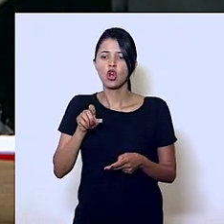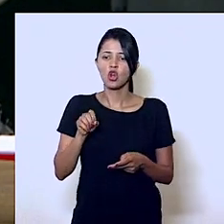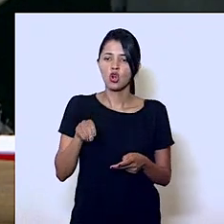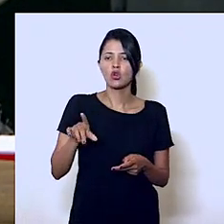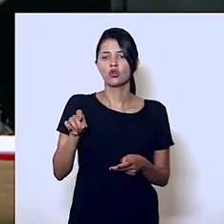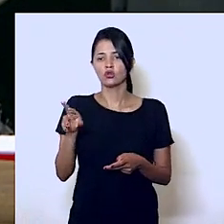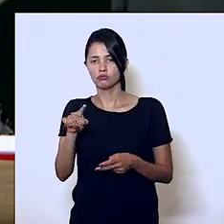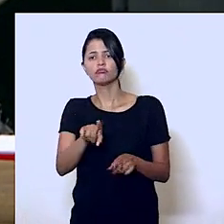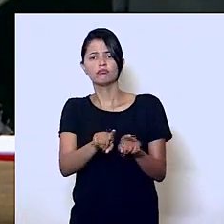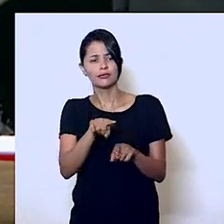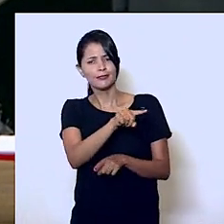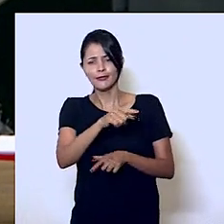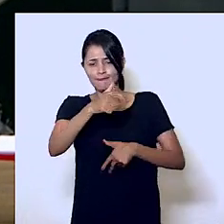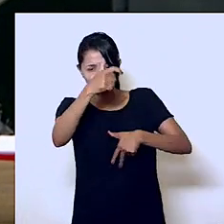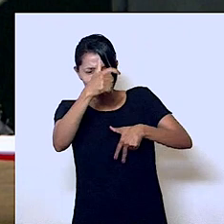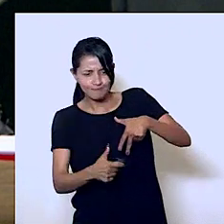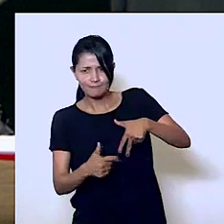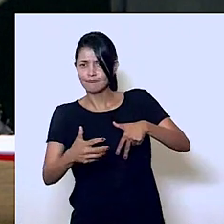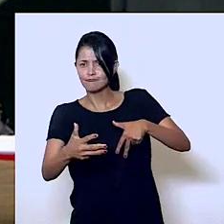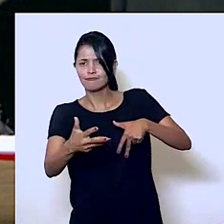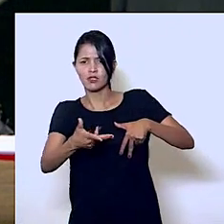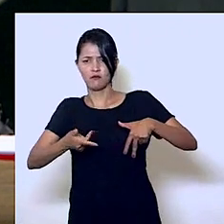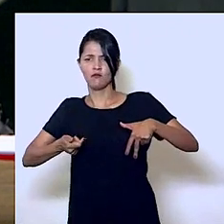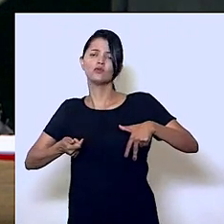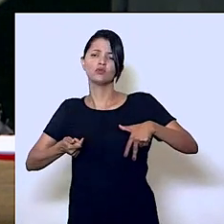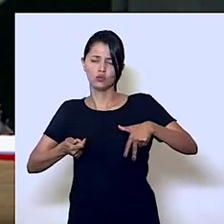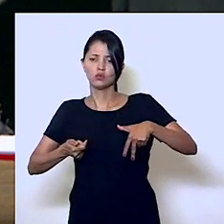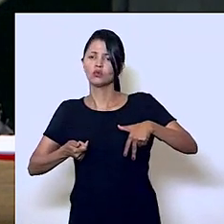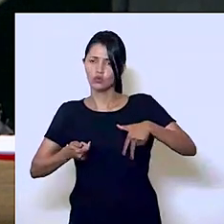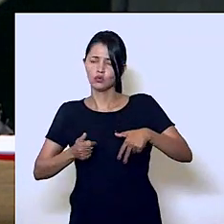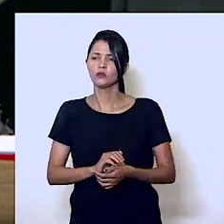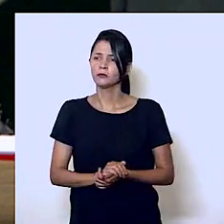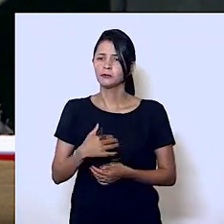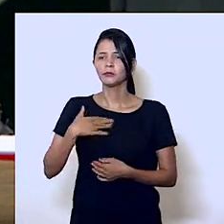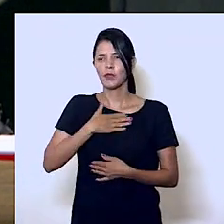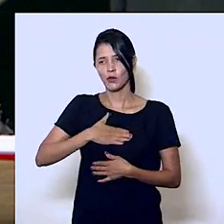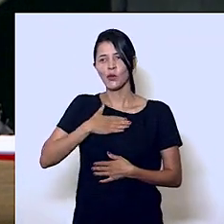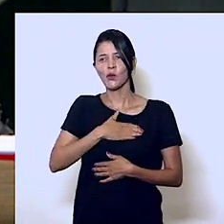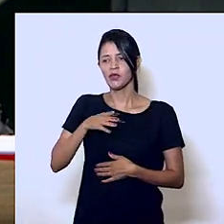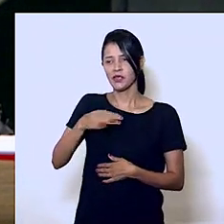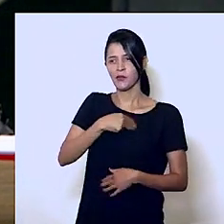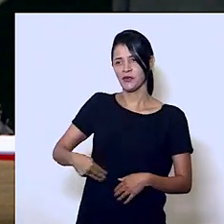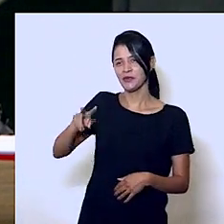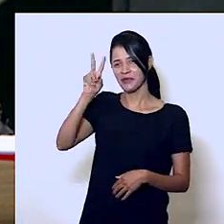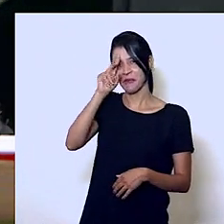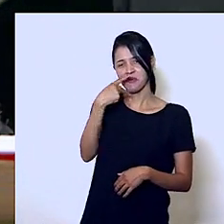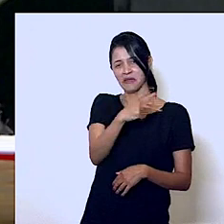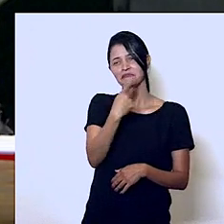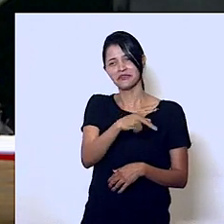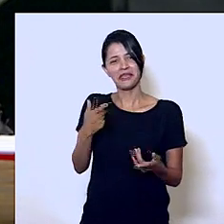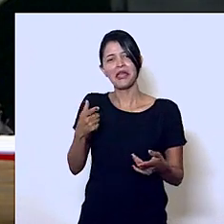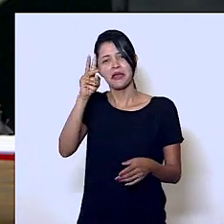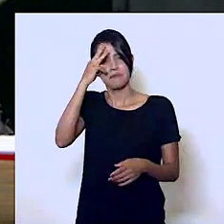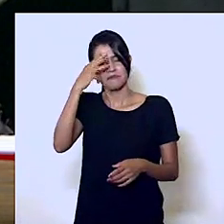personagem extraordinário. Eu gostei de o ministro lembrar essa memória do Paulo, que realmente era uma memória extraordinária. A